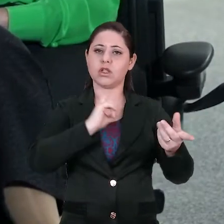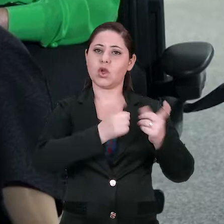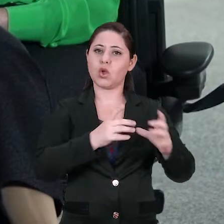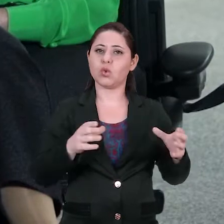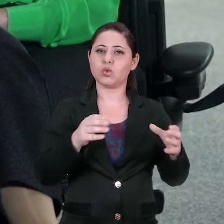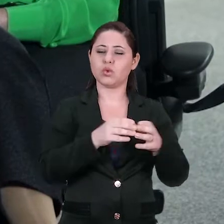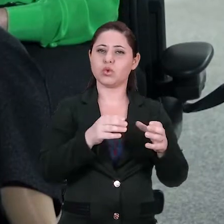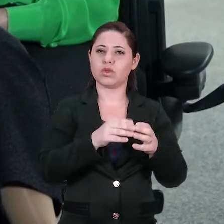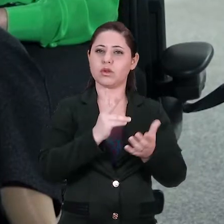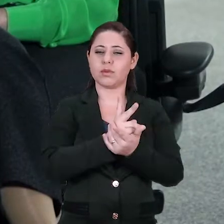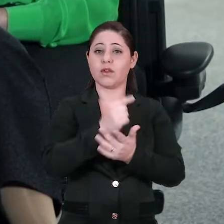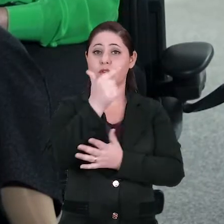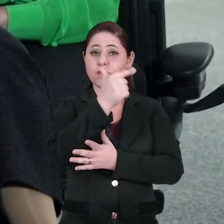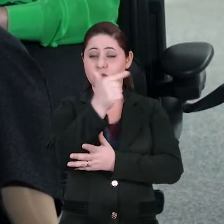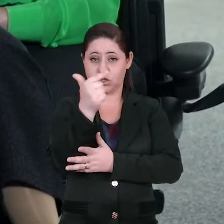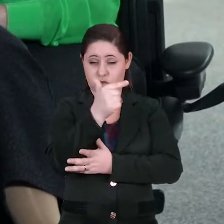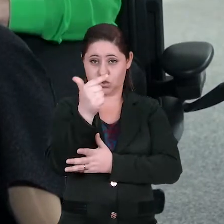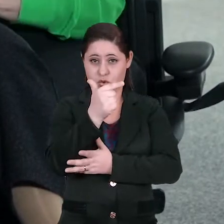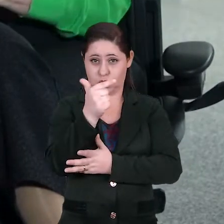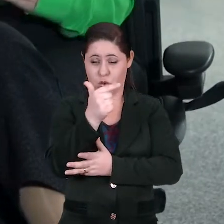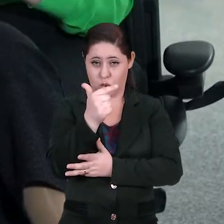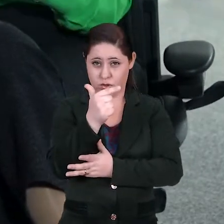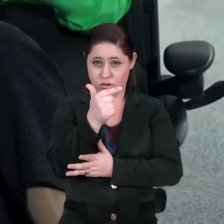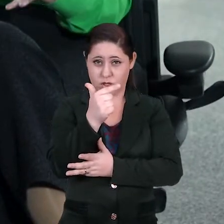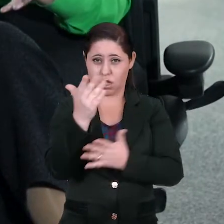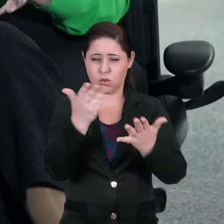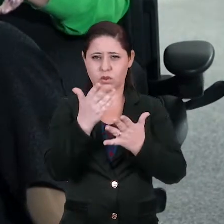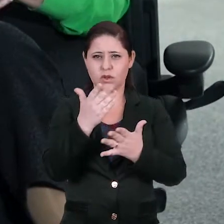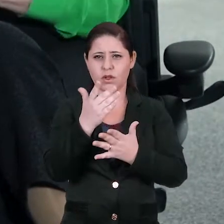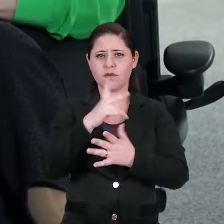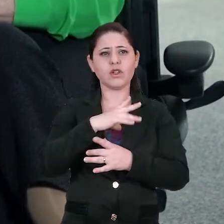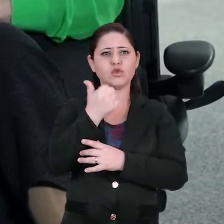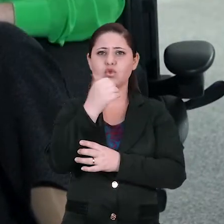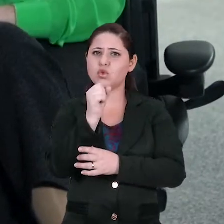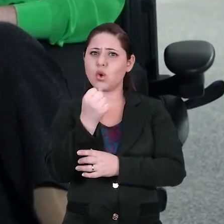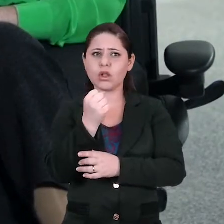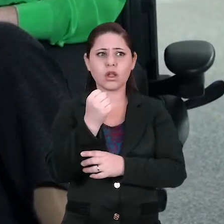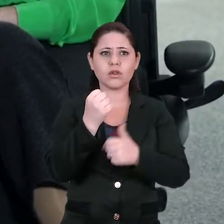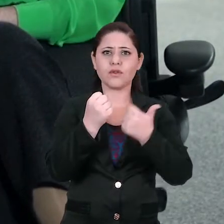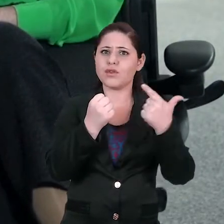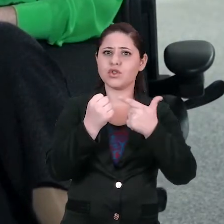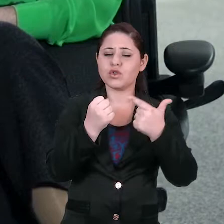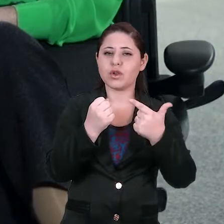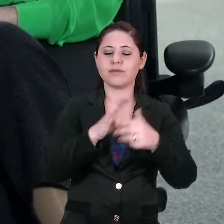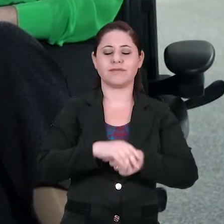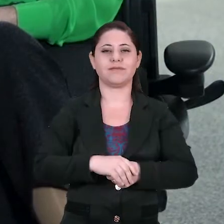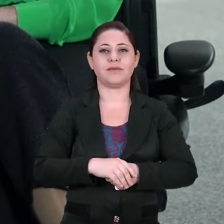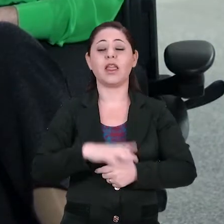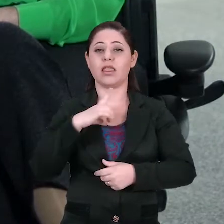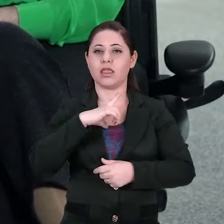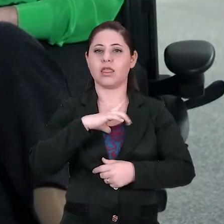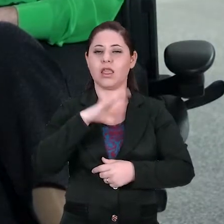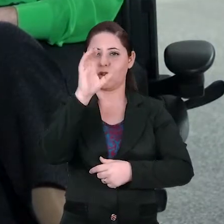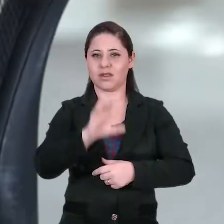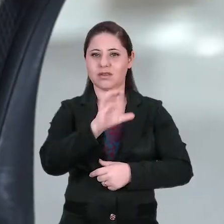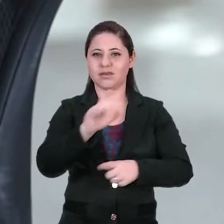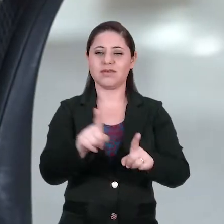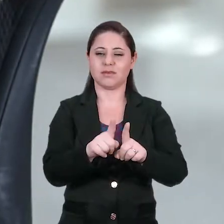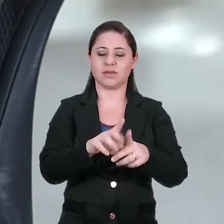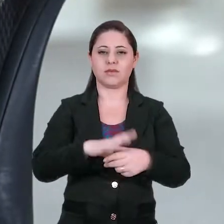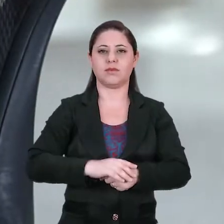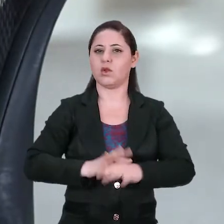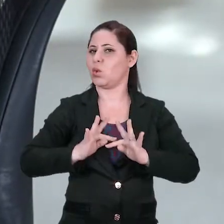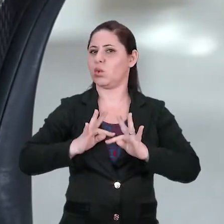aniversário, se reúne de vez em quando. São 22 com os de 22? Eu não sou mais que... Eu falei 18, são 22, corrige aí. Ó. Com os de crisma